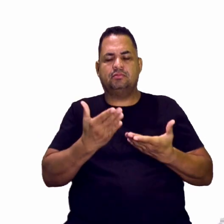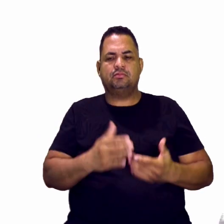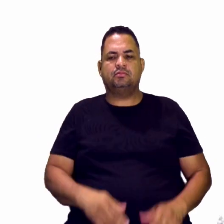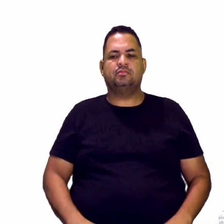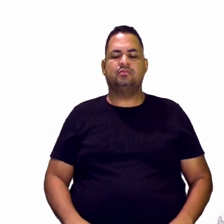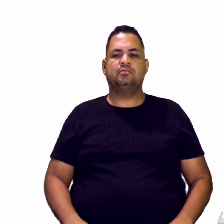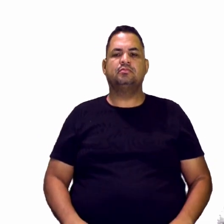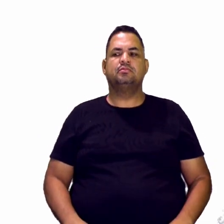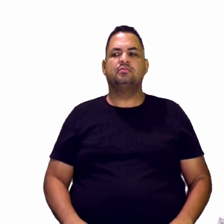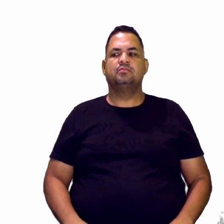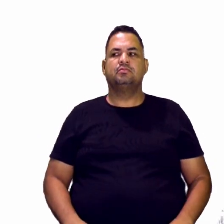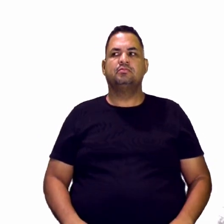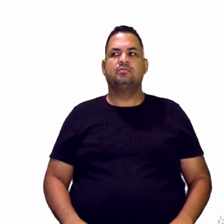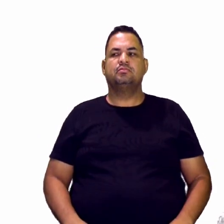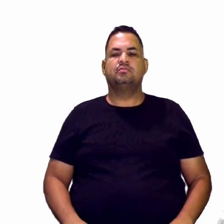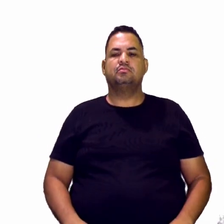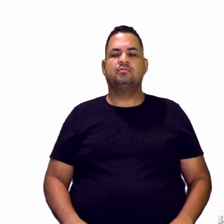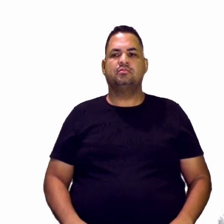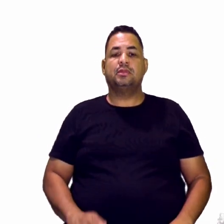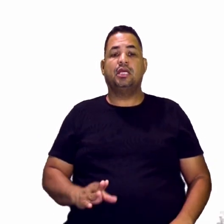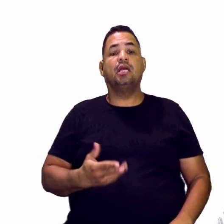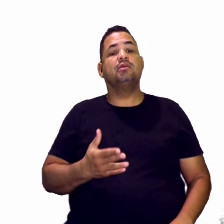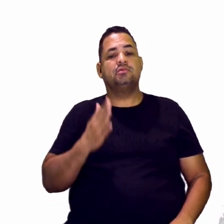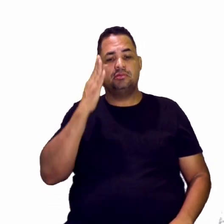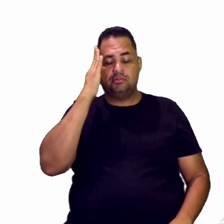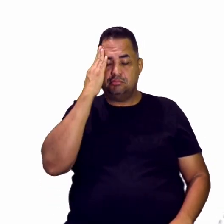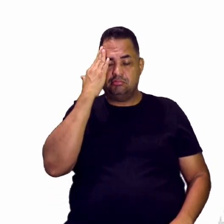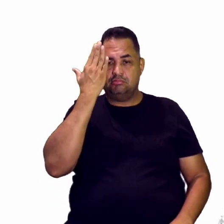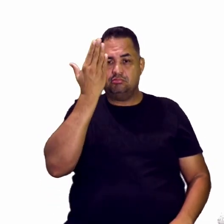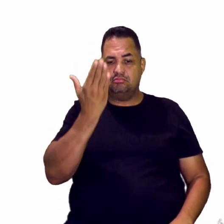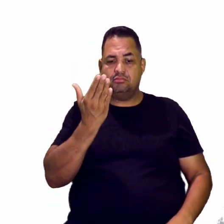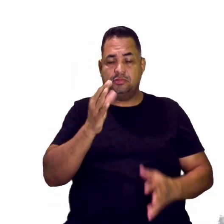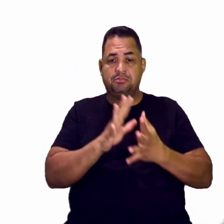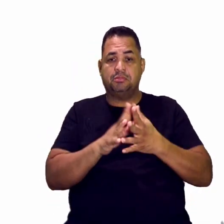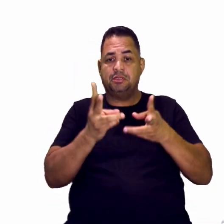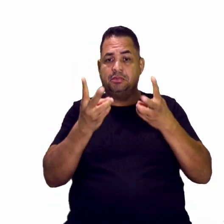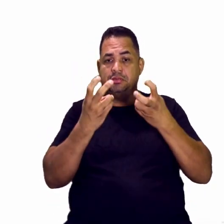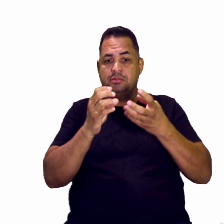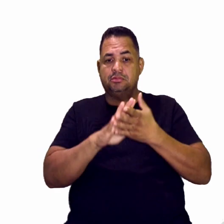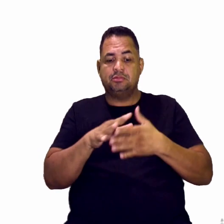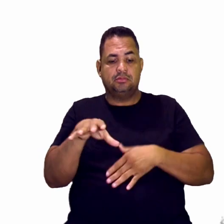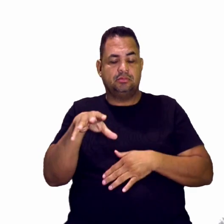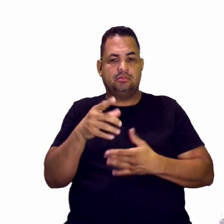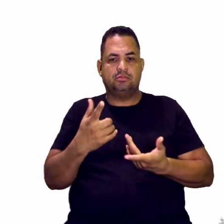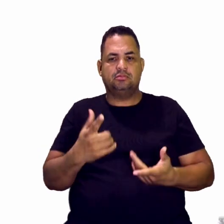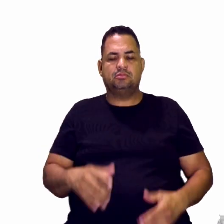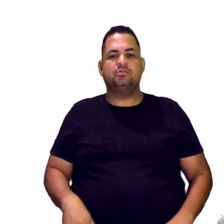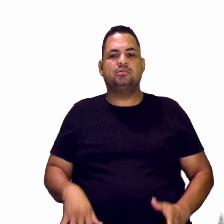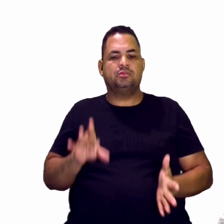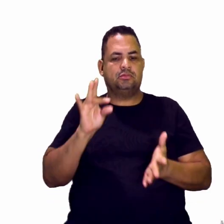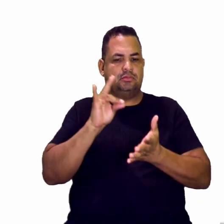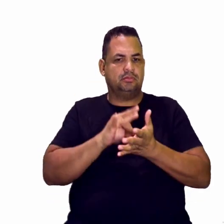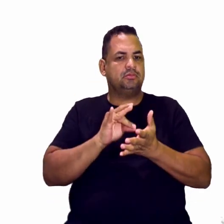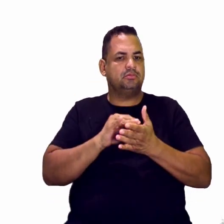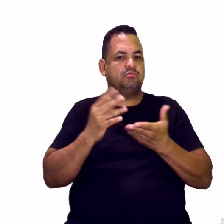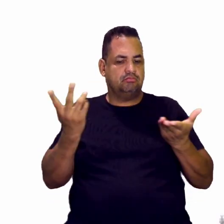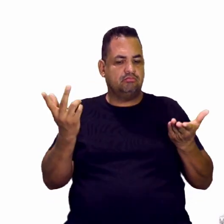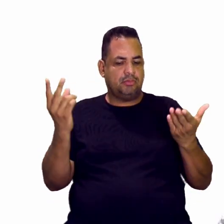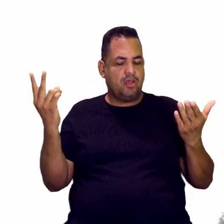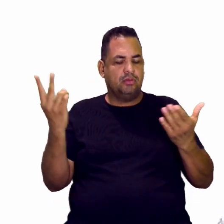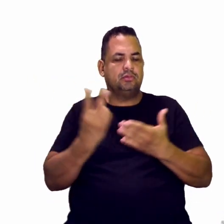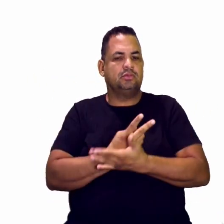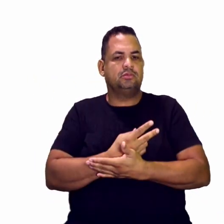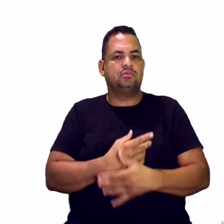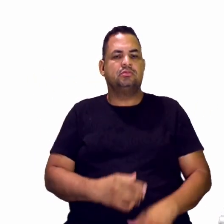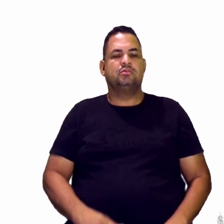frágil. Pelo menos é essa conotação que passa logo de ouvido, né? E de fato é assim, sim,